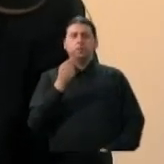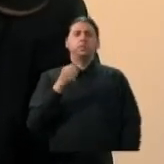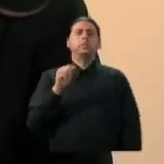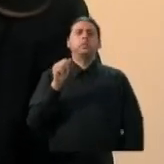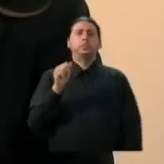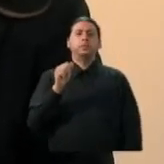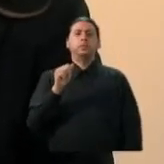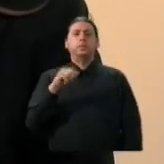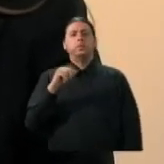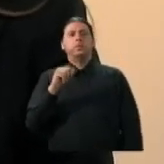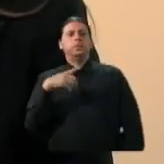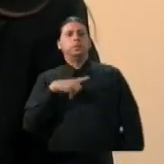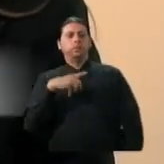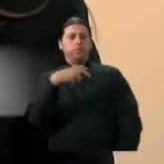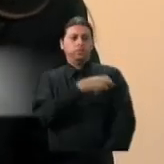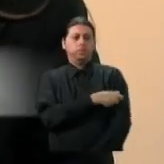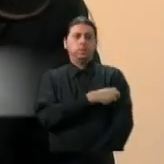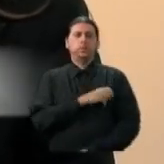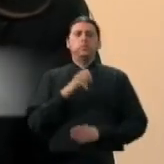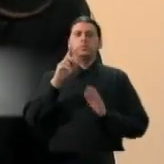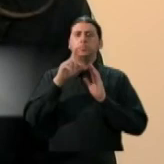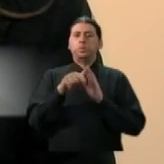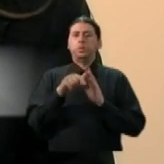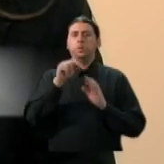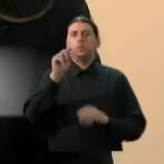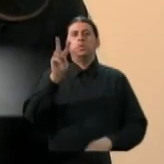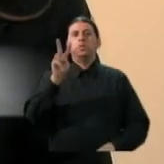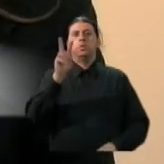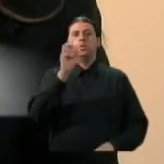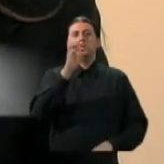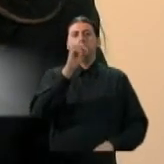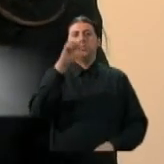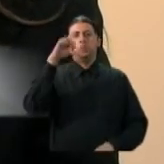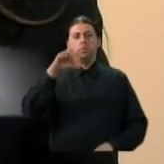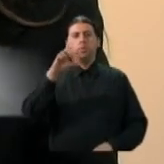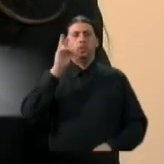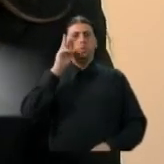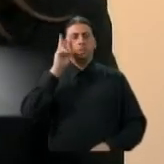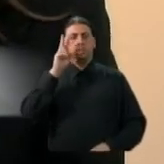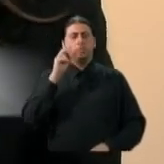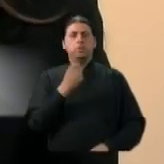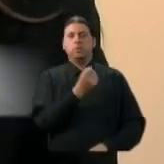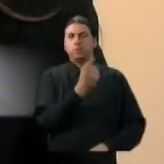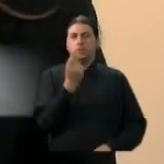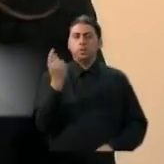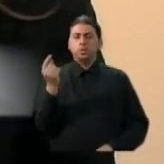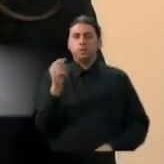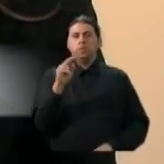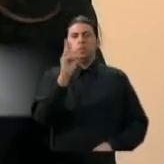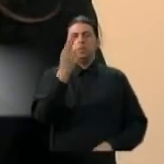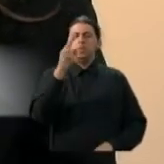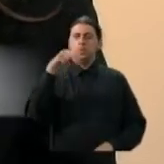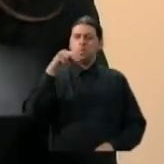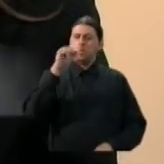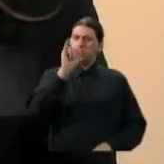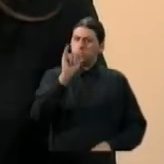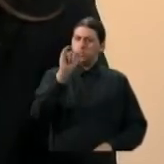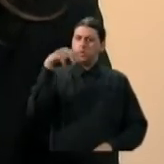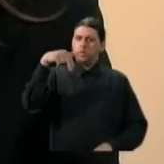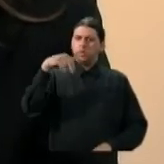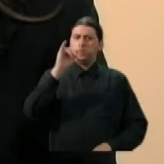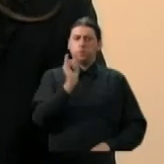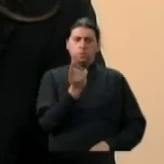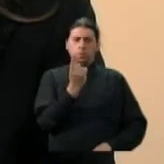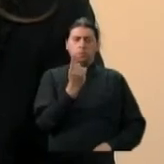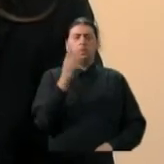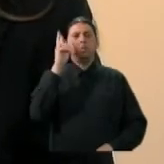depois de 2009. Porque até ali, quem era vacinada, H1N1, né? Quem era vacinado